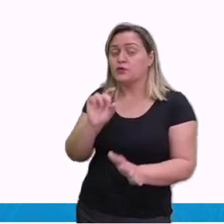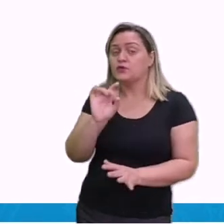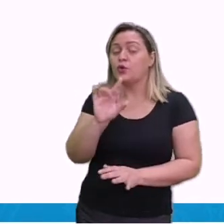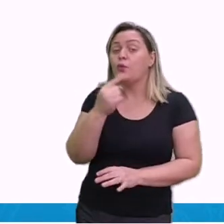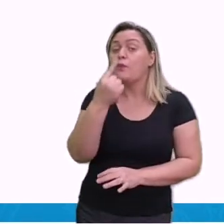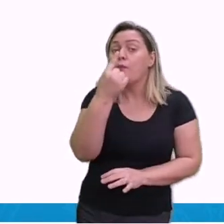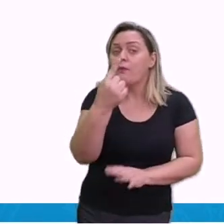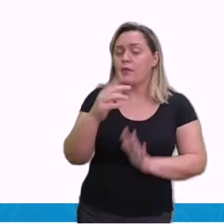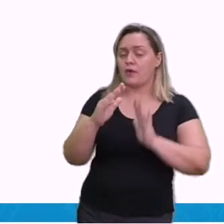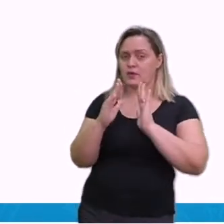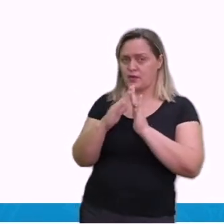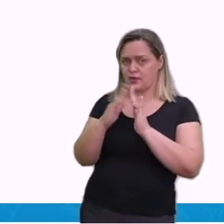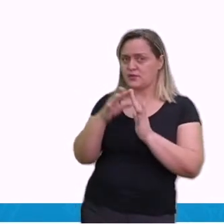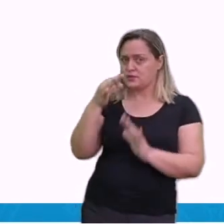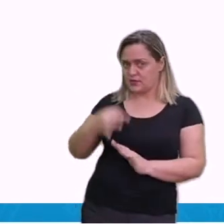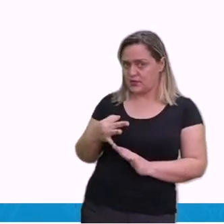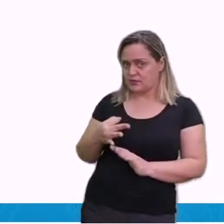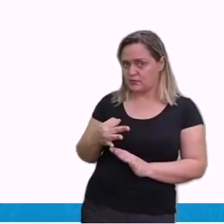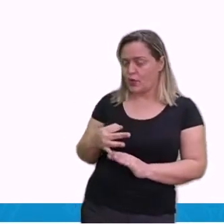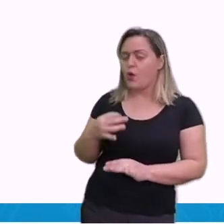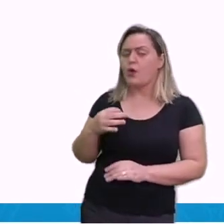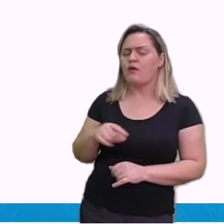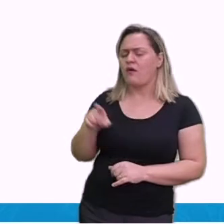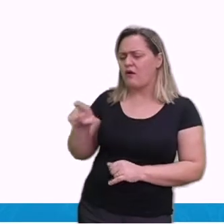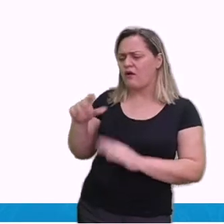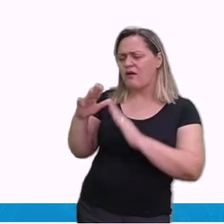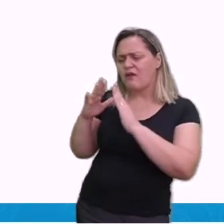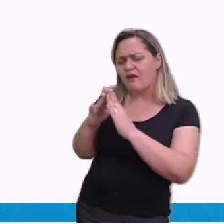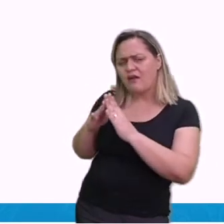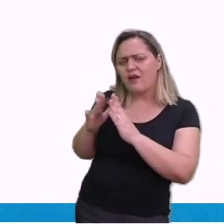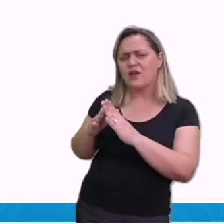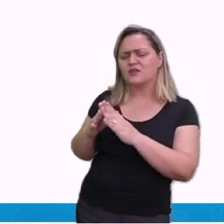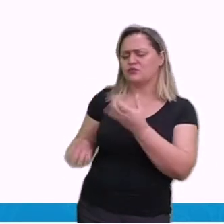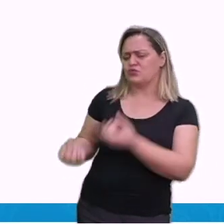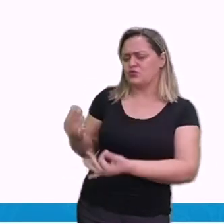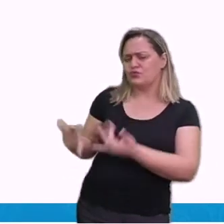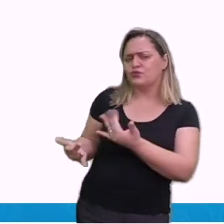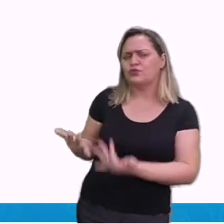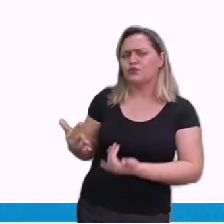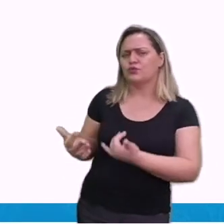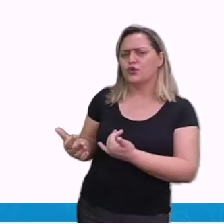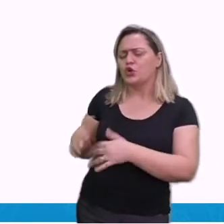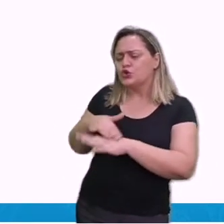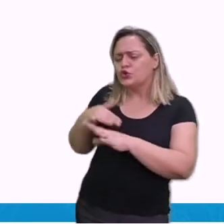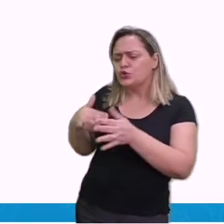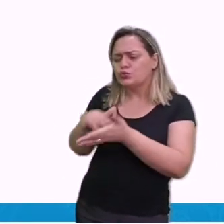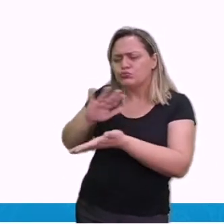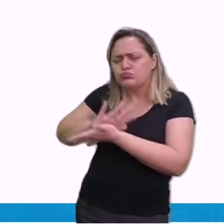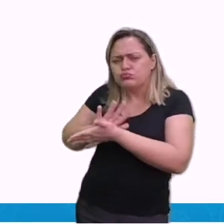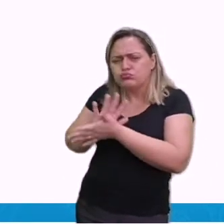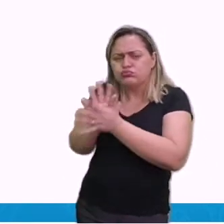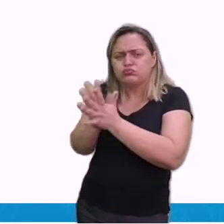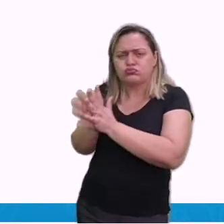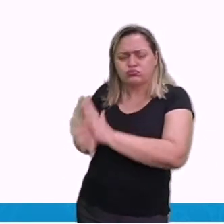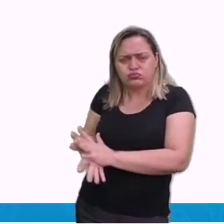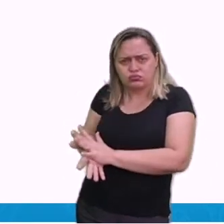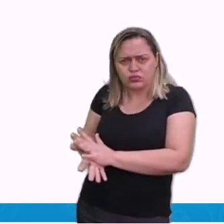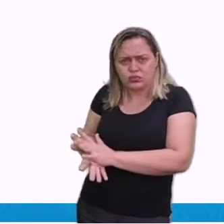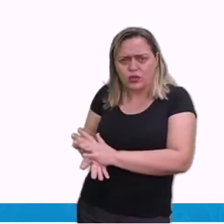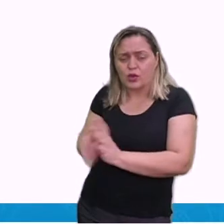essa casa pegou fogo e ficou toda destruída. Mas e se eu quisesse falar que várias